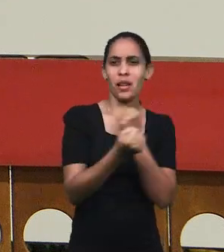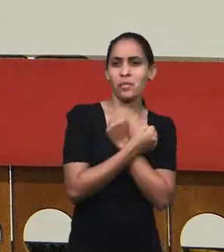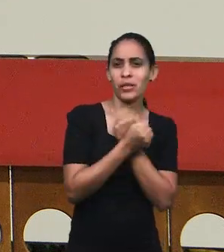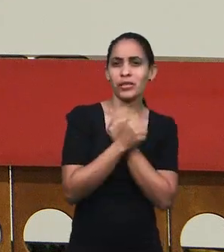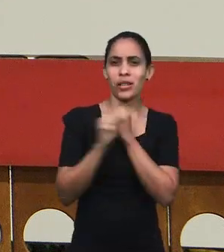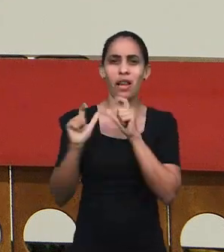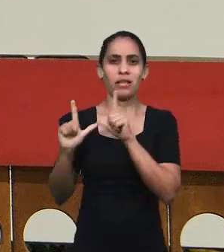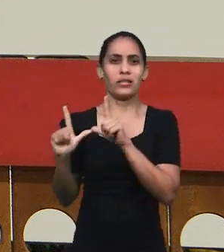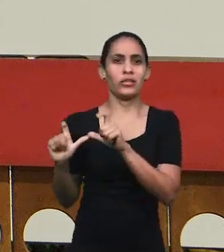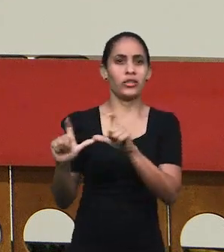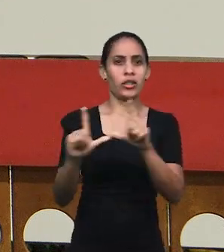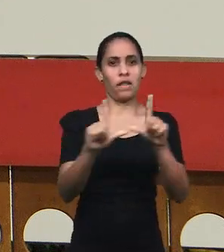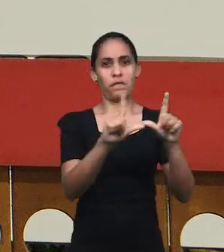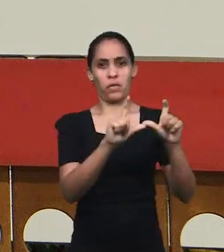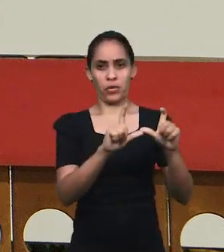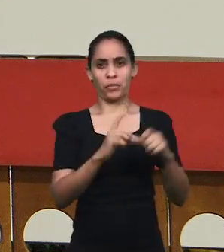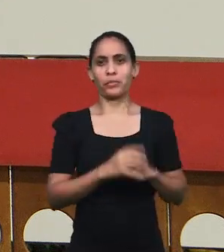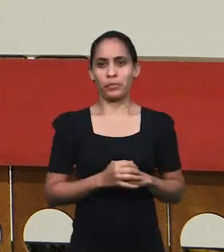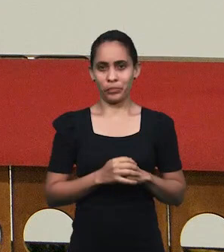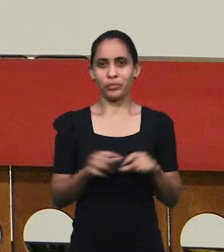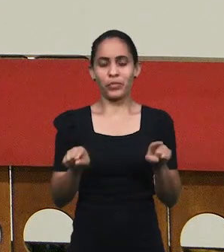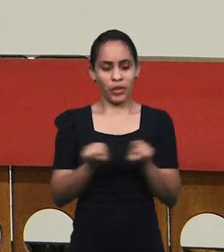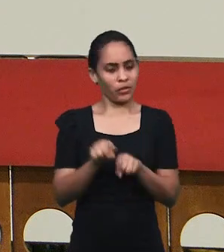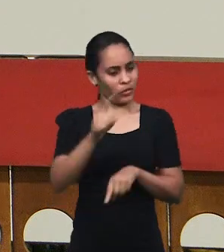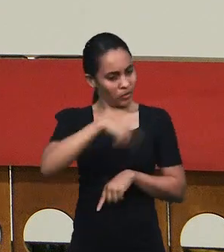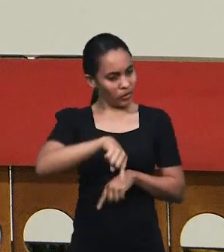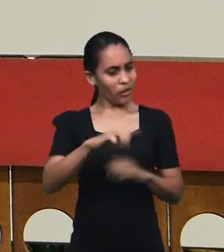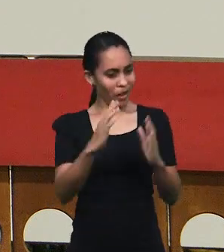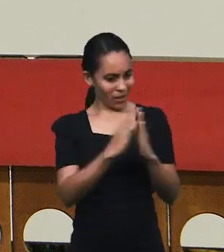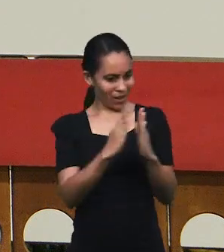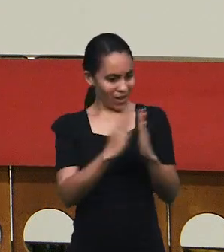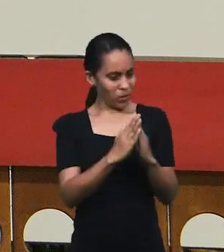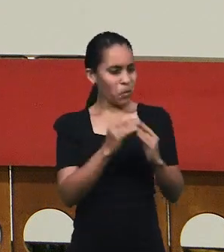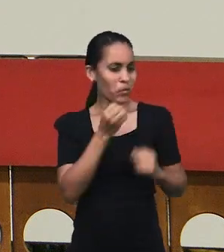comandante da Academia de Polícia Militar,